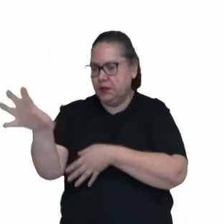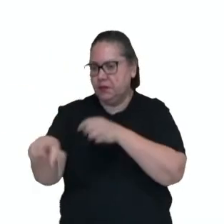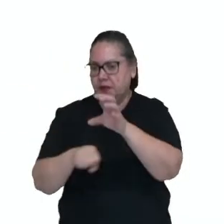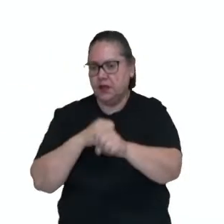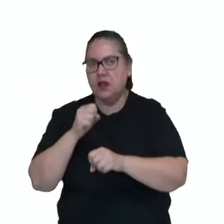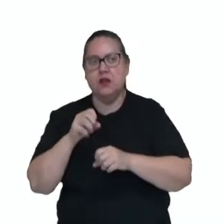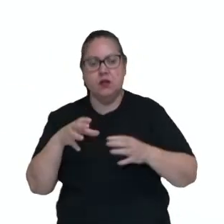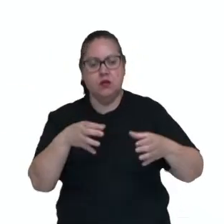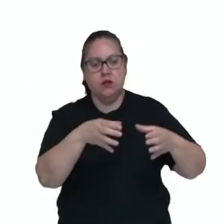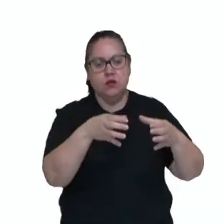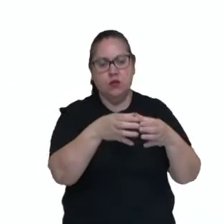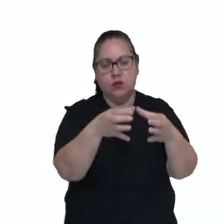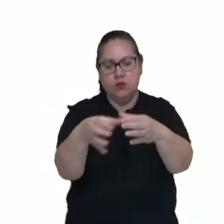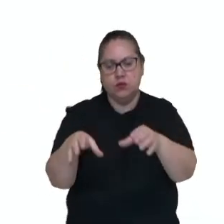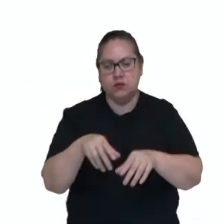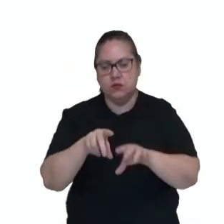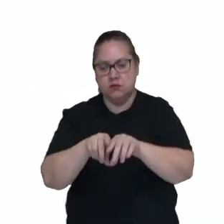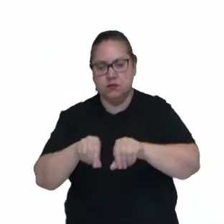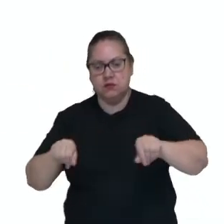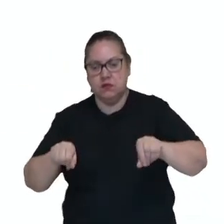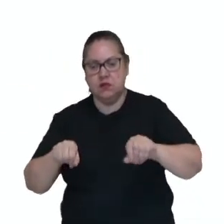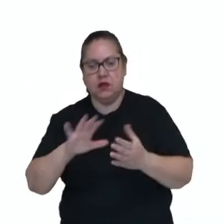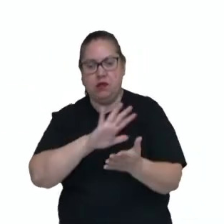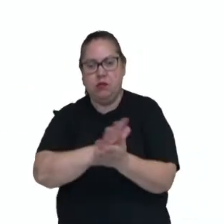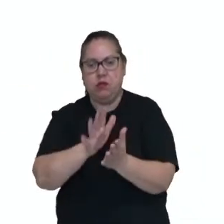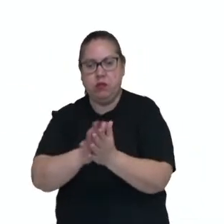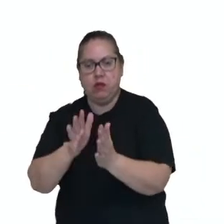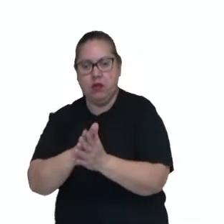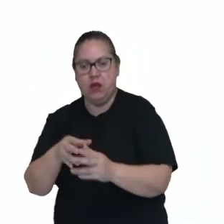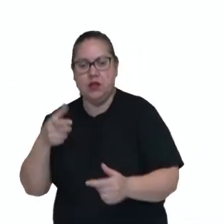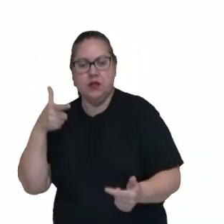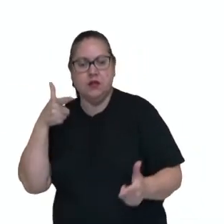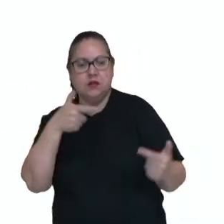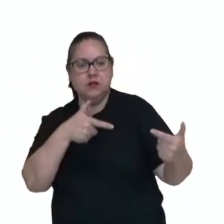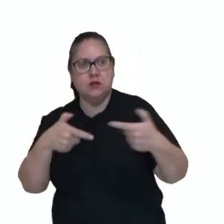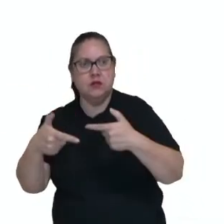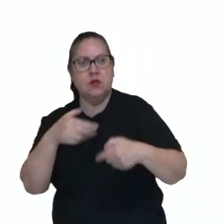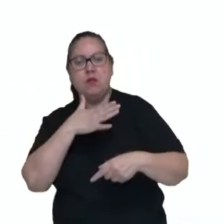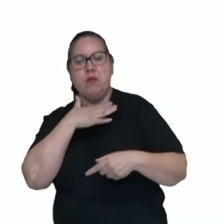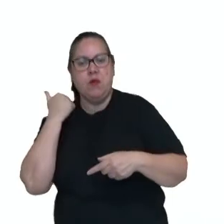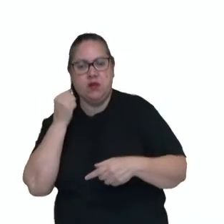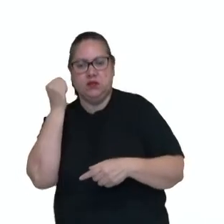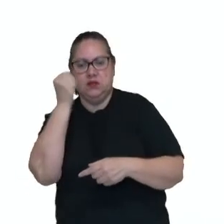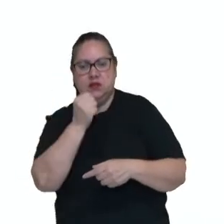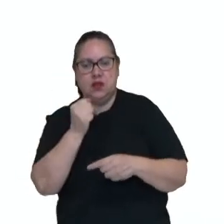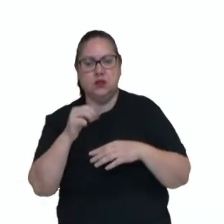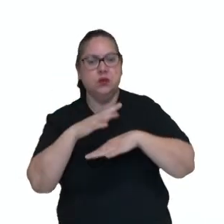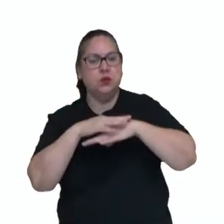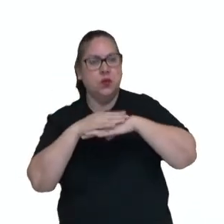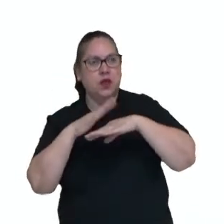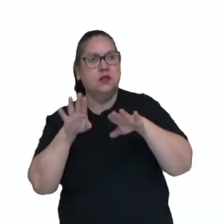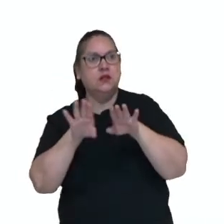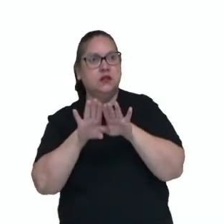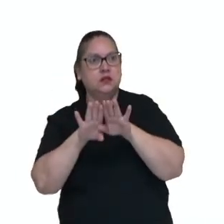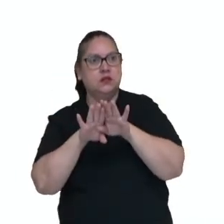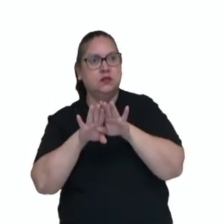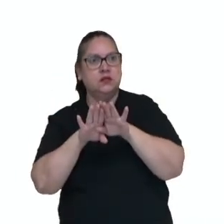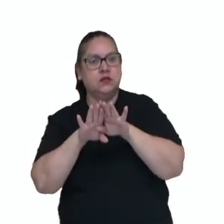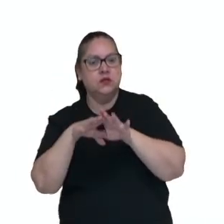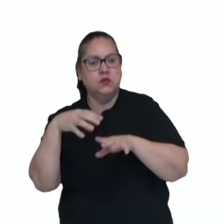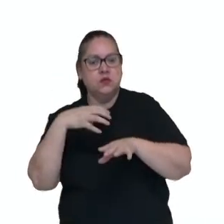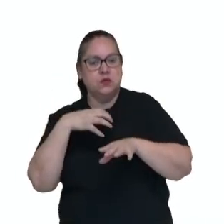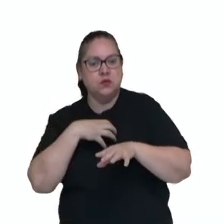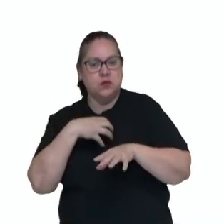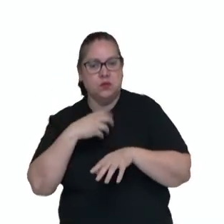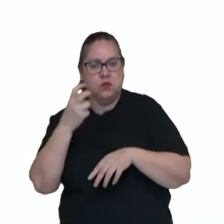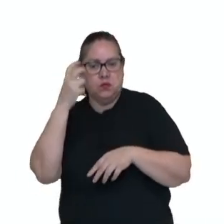dos povos indígenas, os portugueses passaram a exterminar a população indígena. Mortes, assassinatos e doenças. Impuseram também, por meio da violência, os costumes europeus,